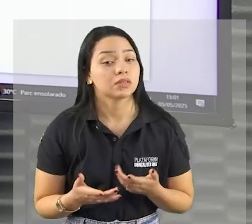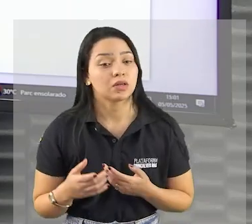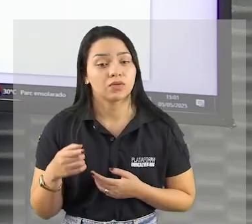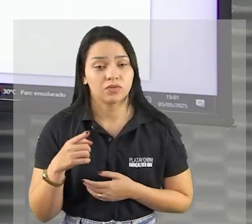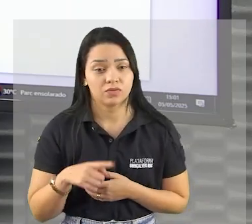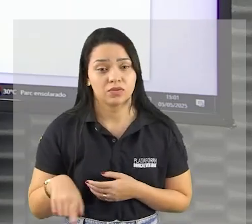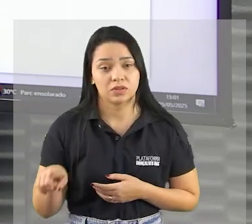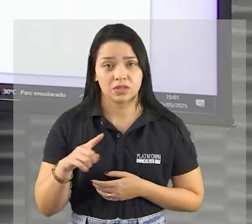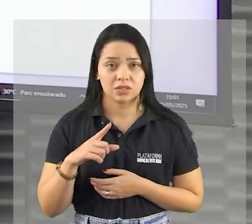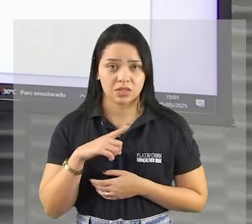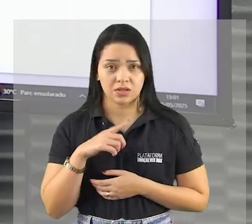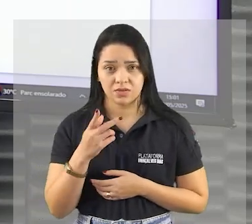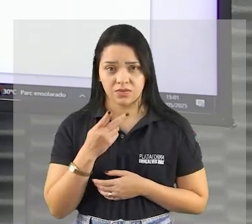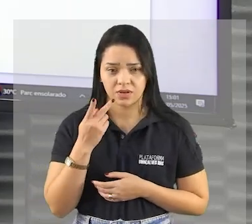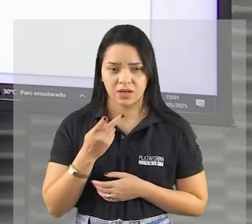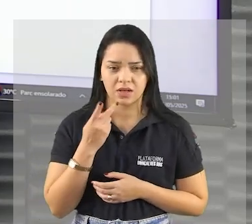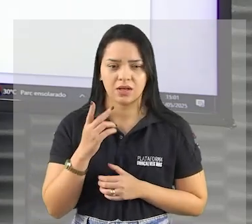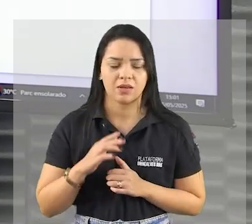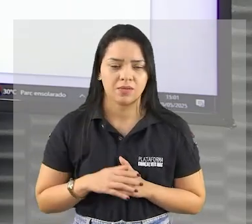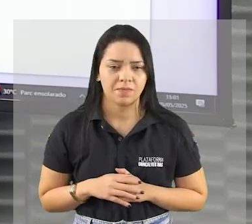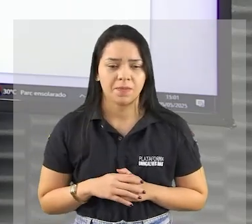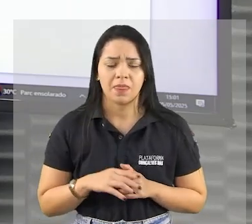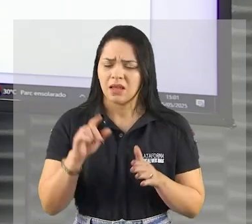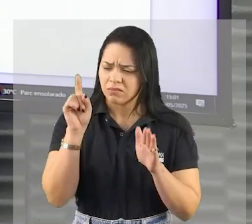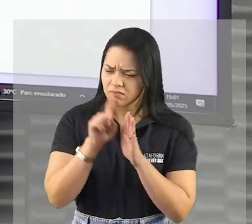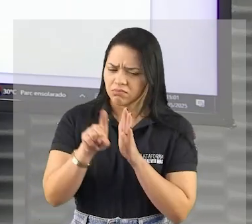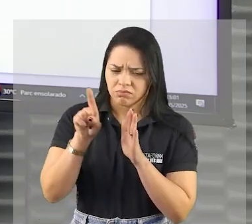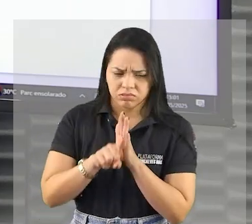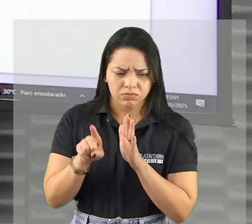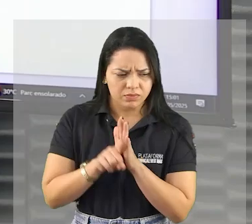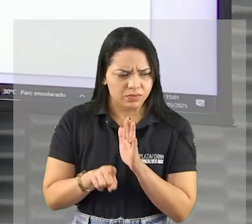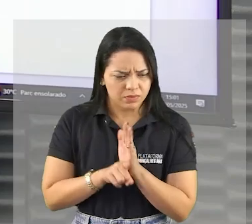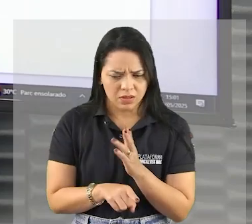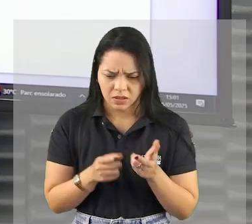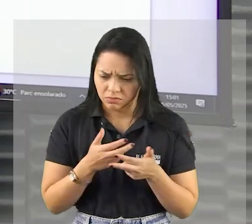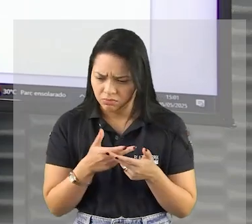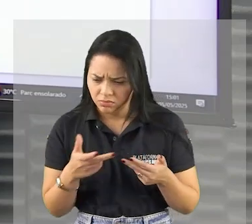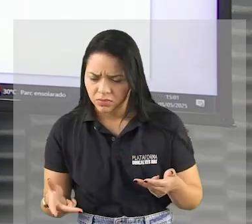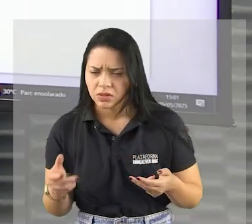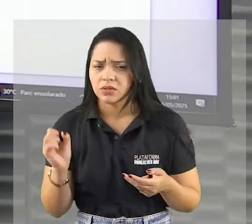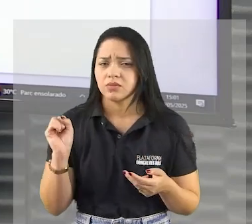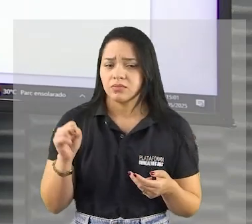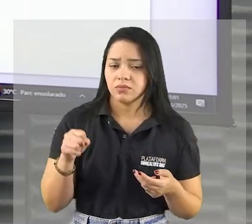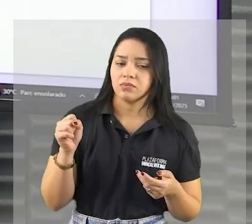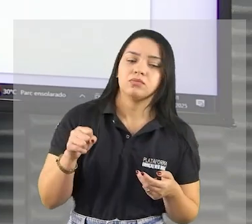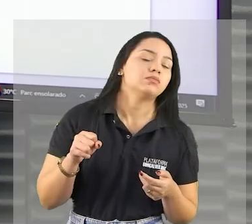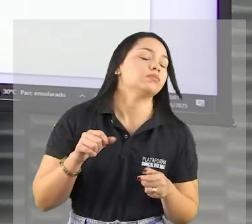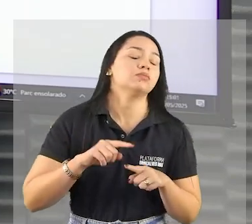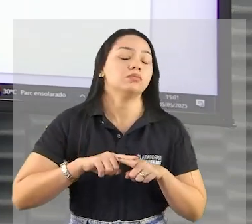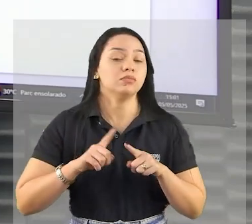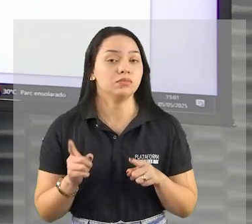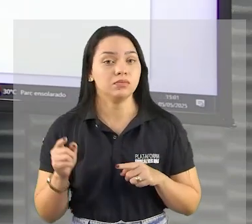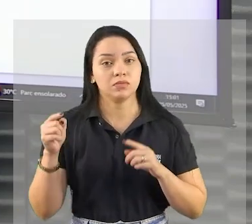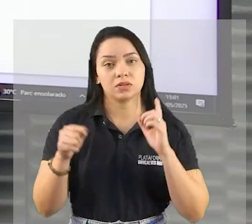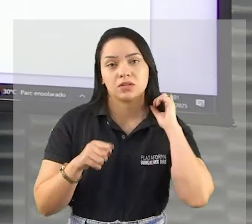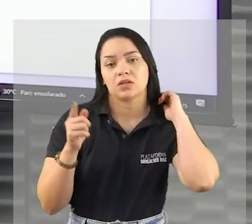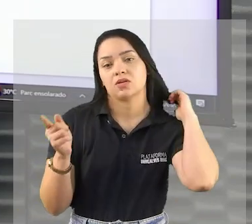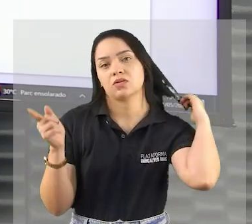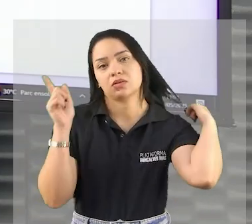vocês têm razão quando dizem assim, é muita questão, é muita coisa, porque é mesmo. Mas, quando você